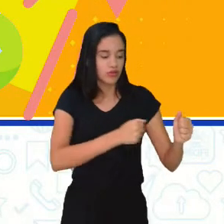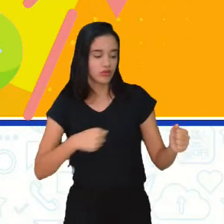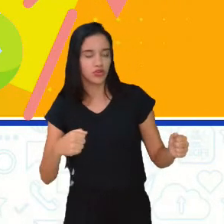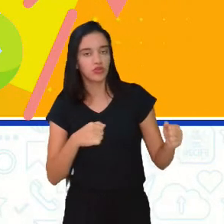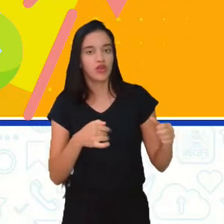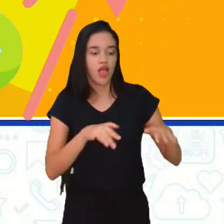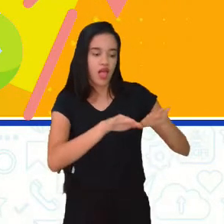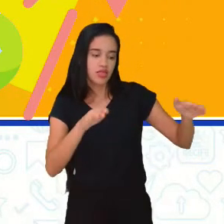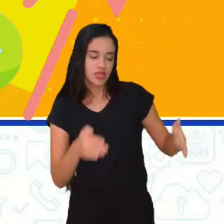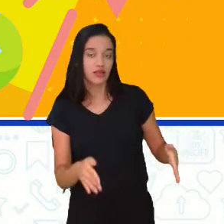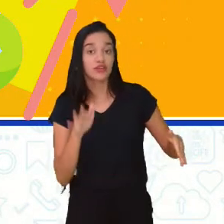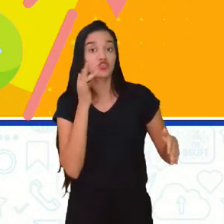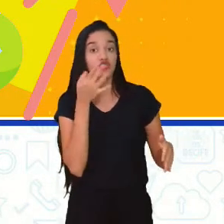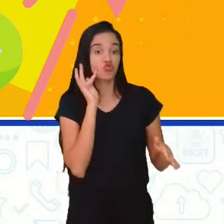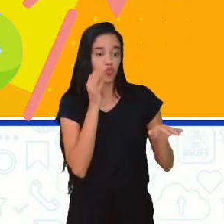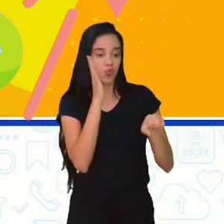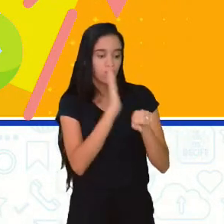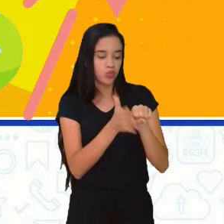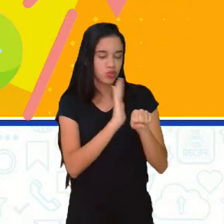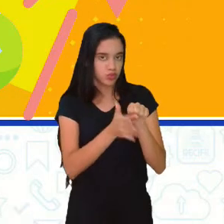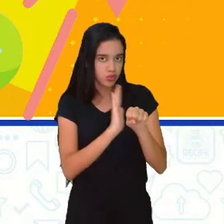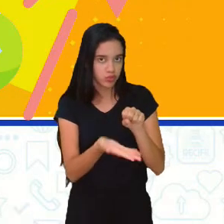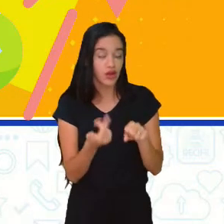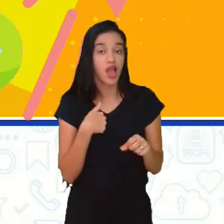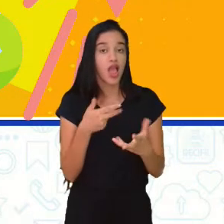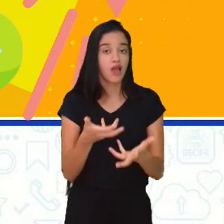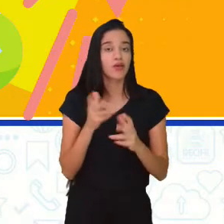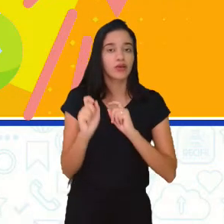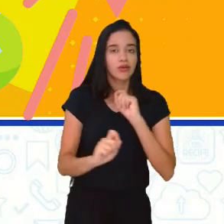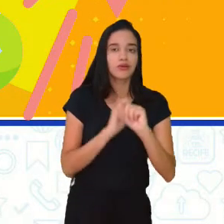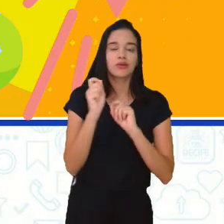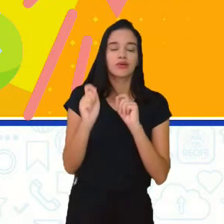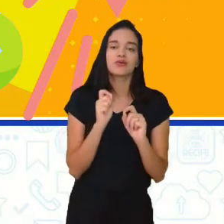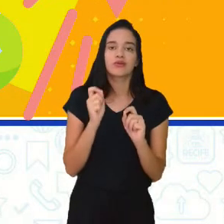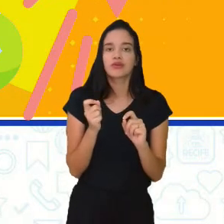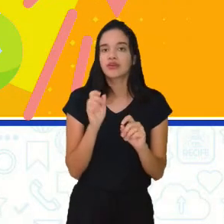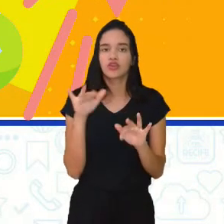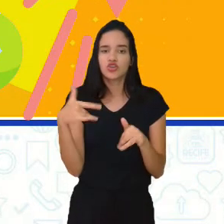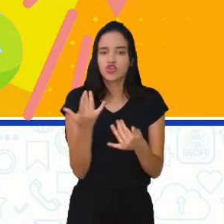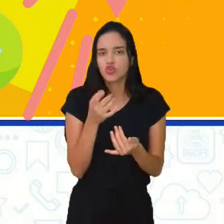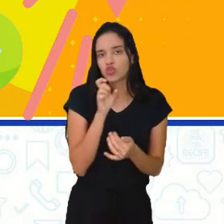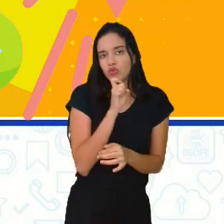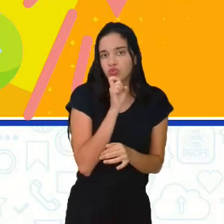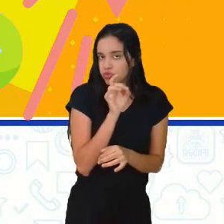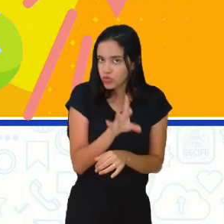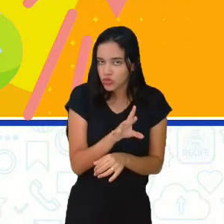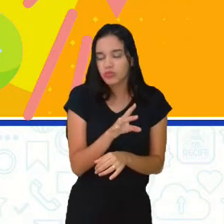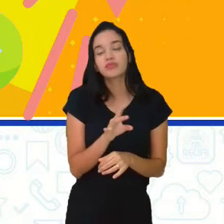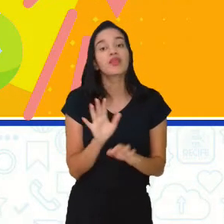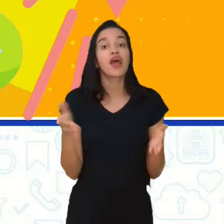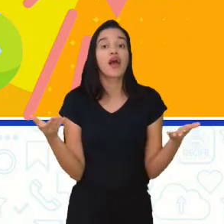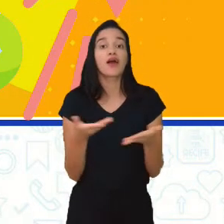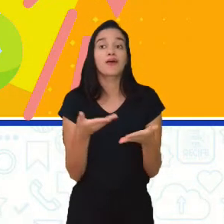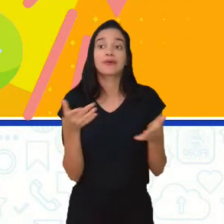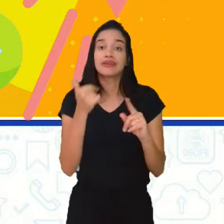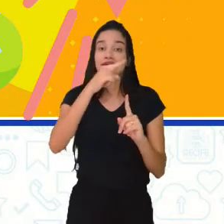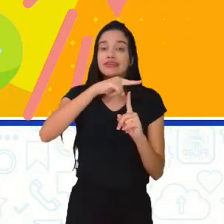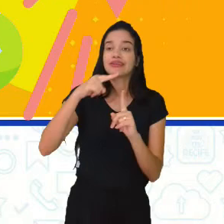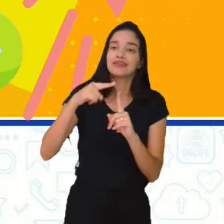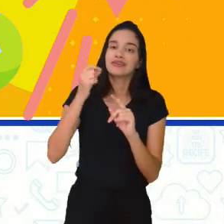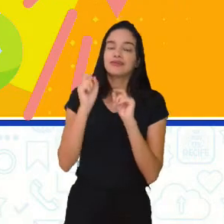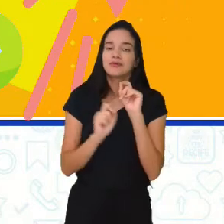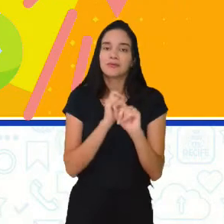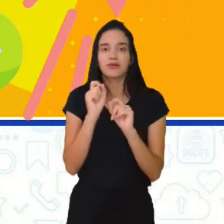e verduras, eu estou querendo, né, apenas ser resfriado. Esse tipo de geladeira que eu trouxe para vocês é um